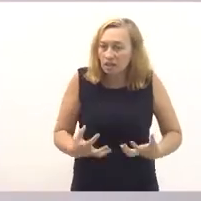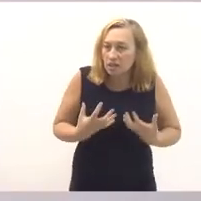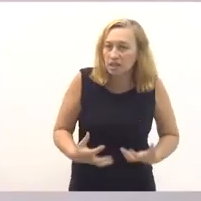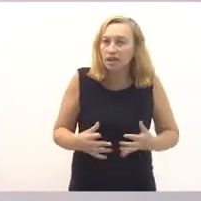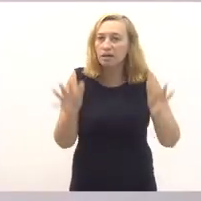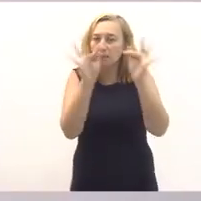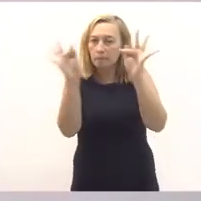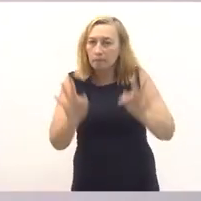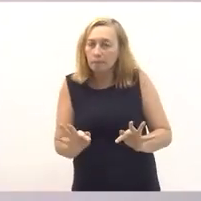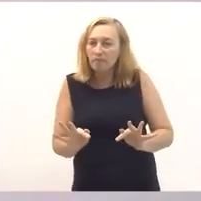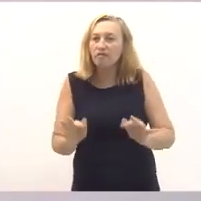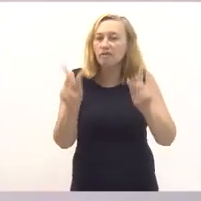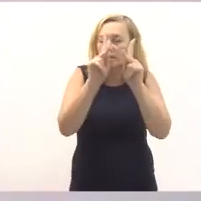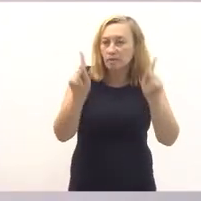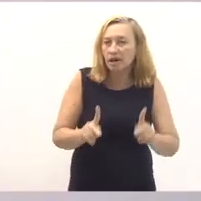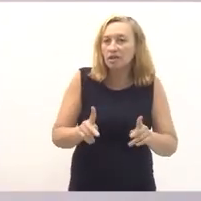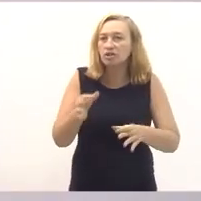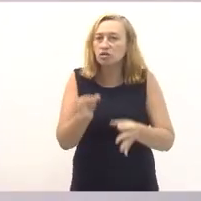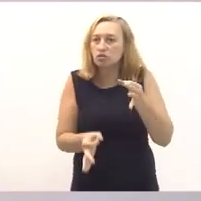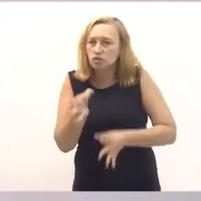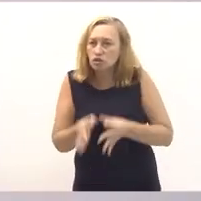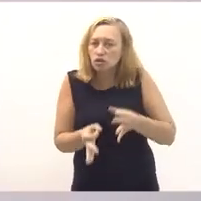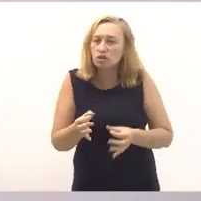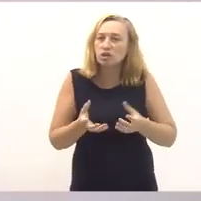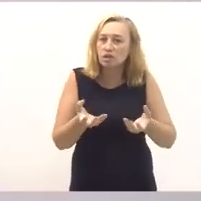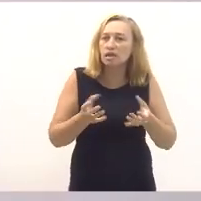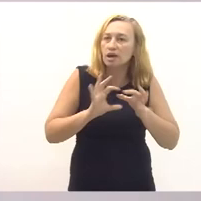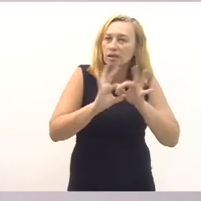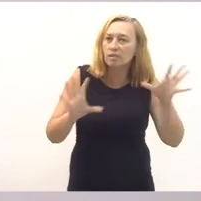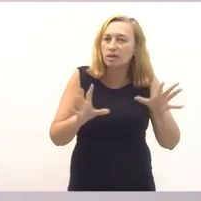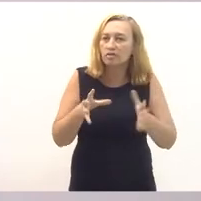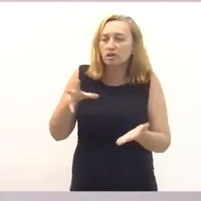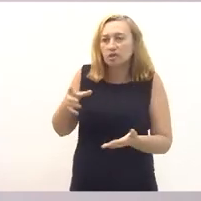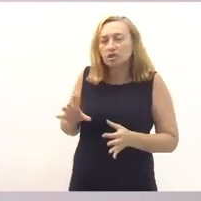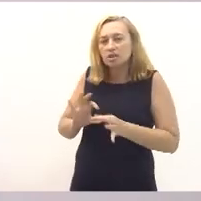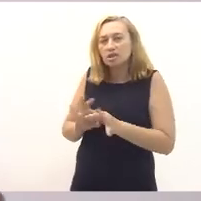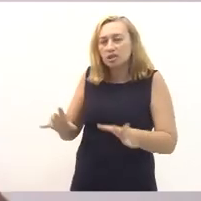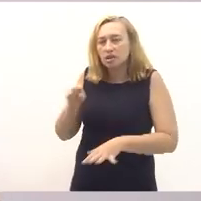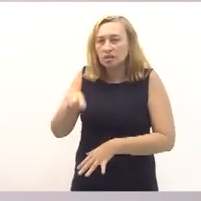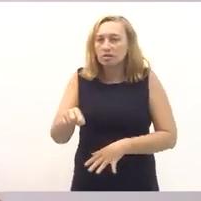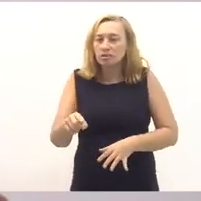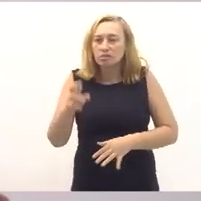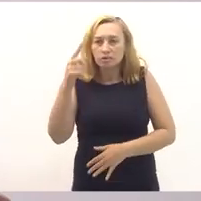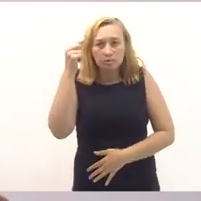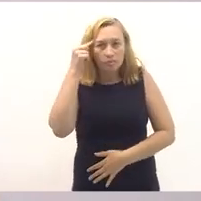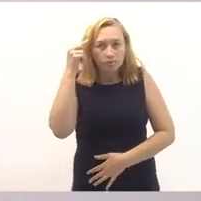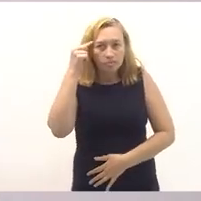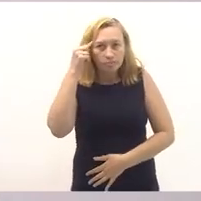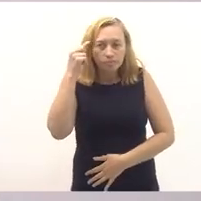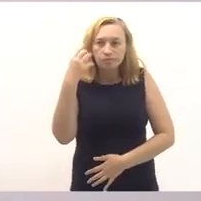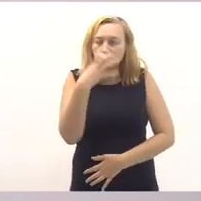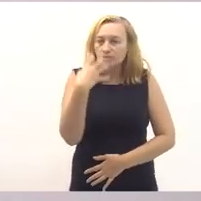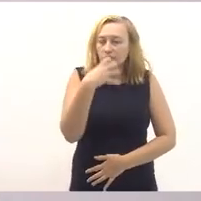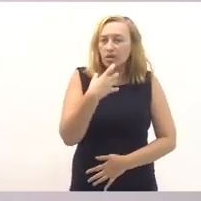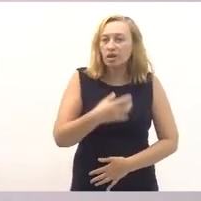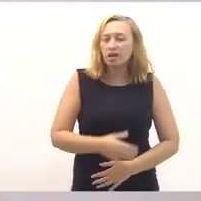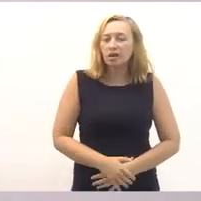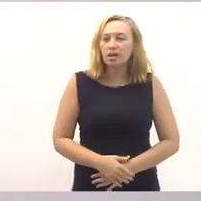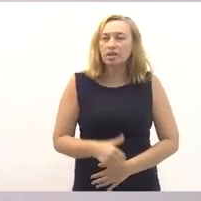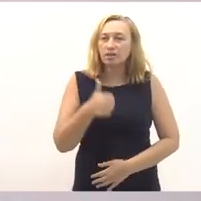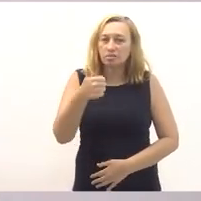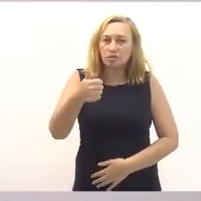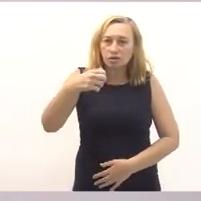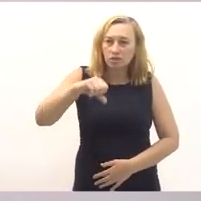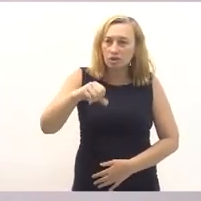paz que a gente que a justiça e que a gente quer liberdade eu vou deixar aqui como reflexão uma música de de